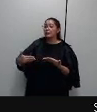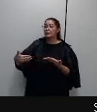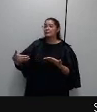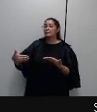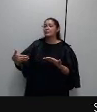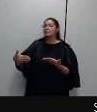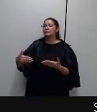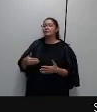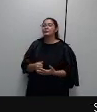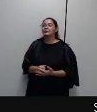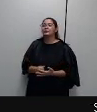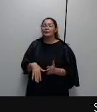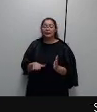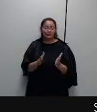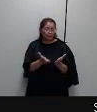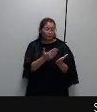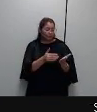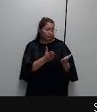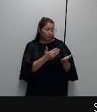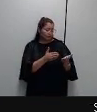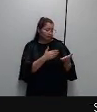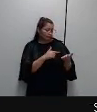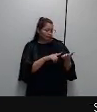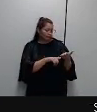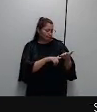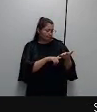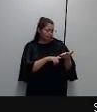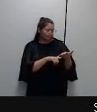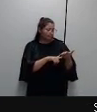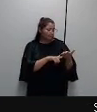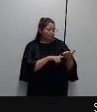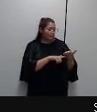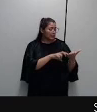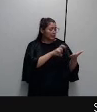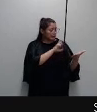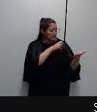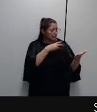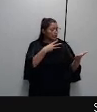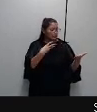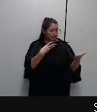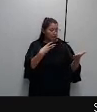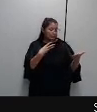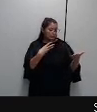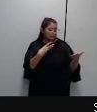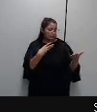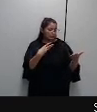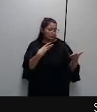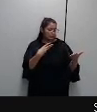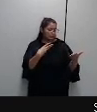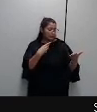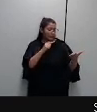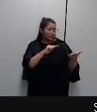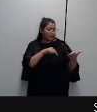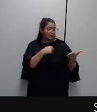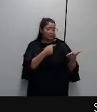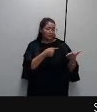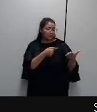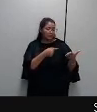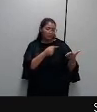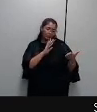página há 53 anos o tribunal de algum modo